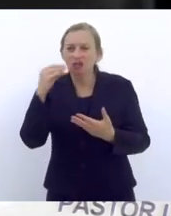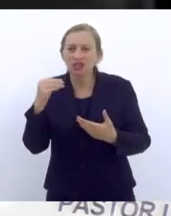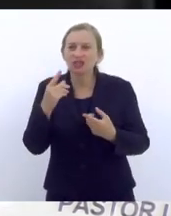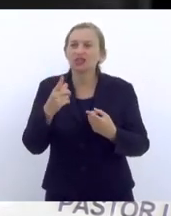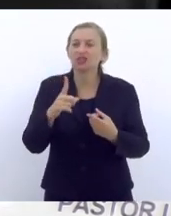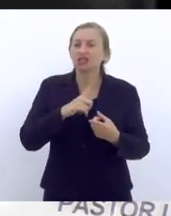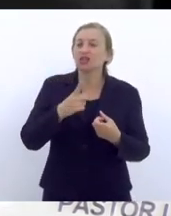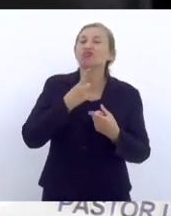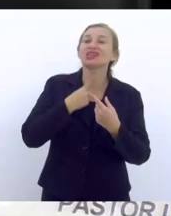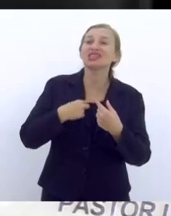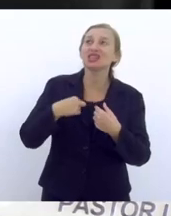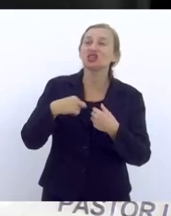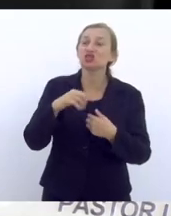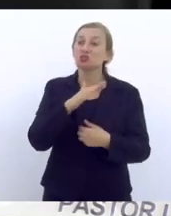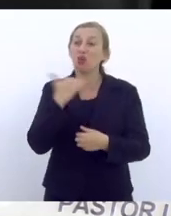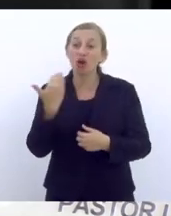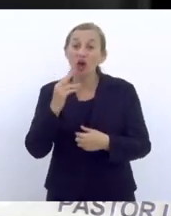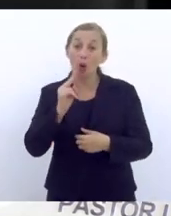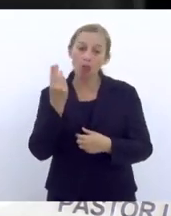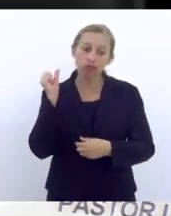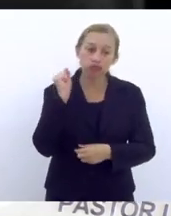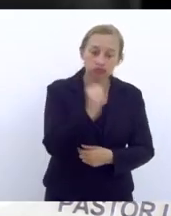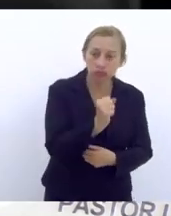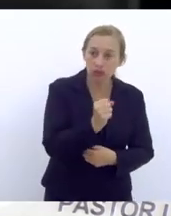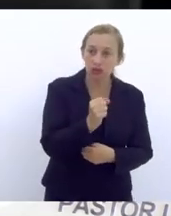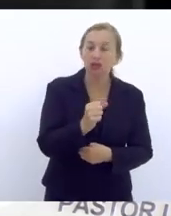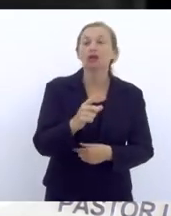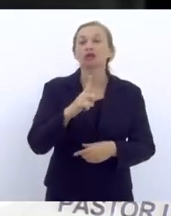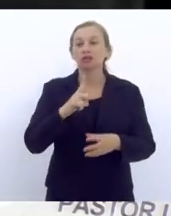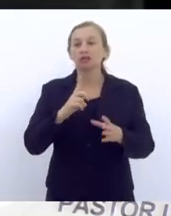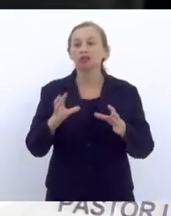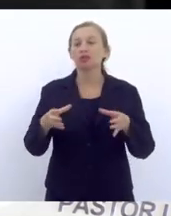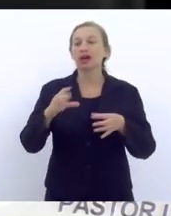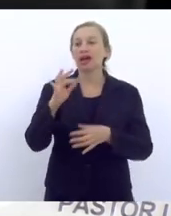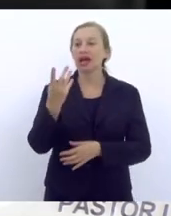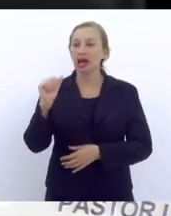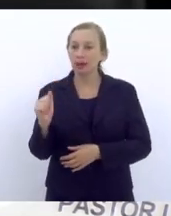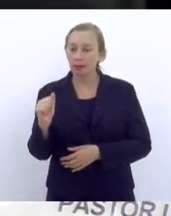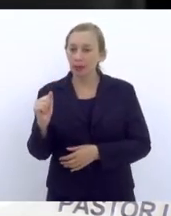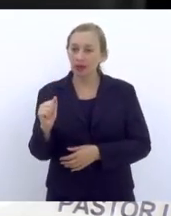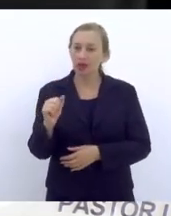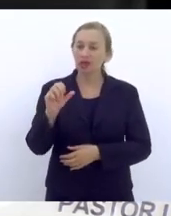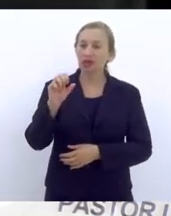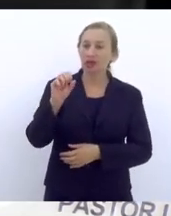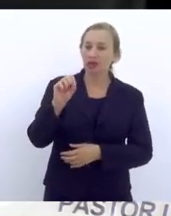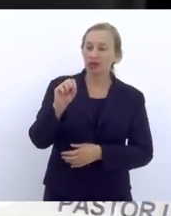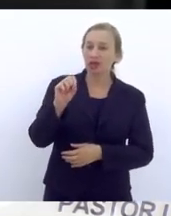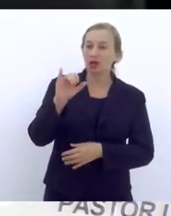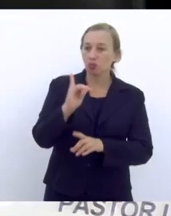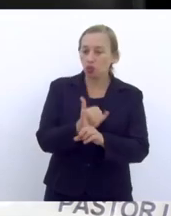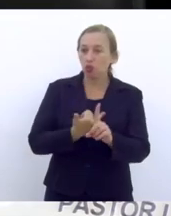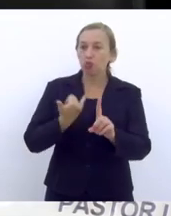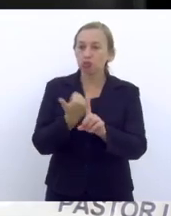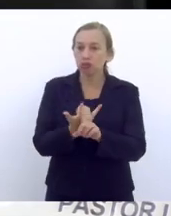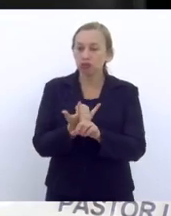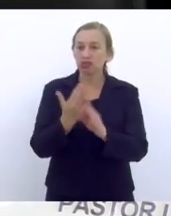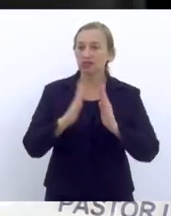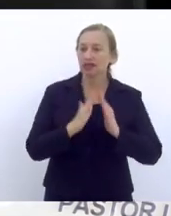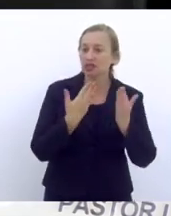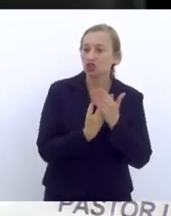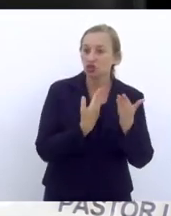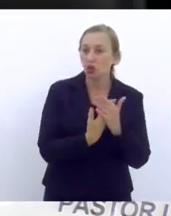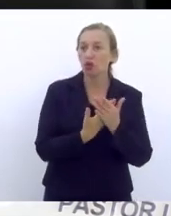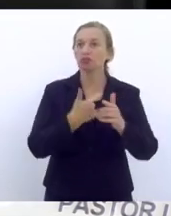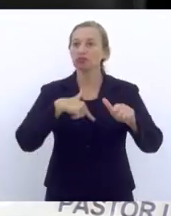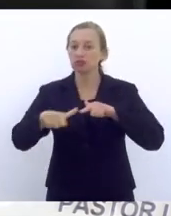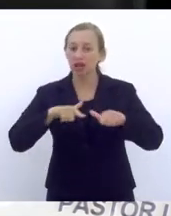desejo de morrer e matar, né? Nós estamos também com uma campanha do Stop Bullying nas escolas. Nós estamos fazendo esse trabalho,